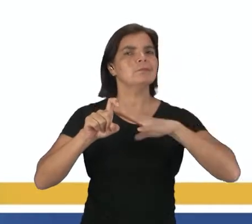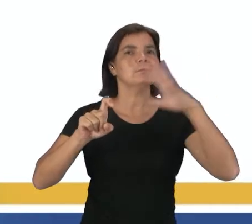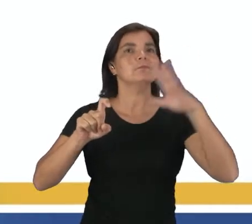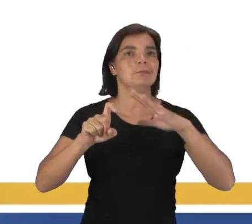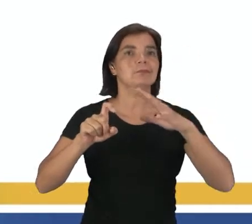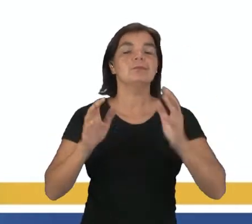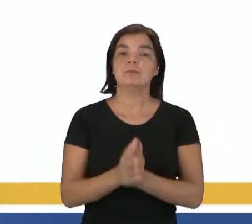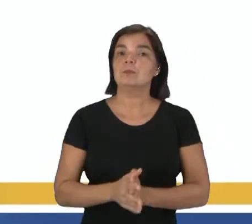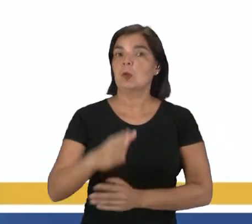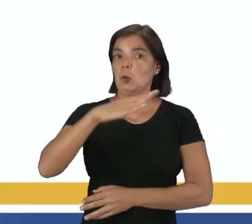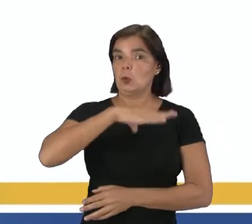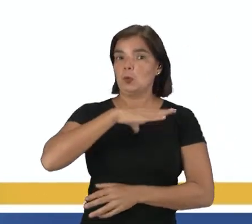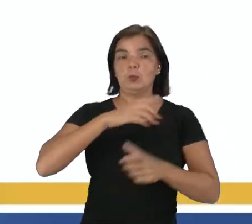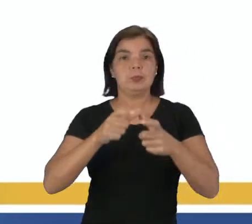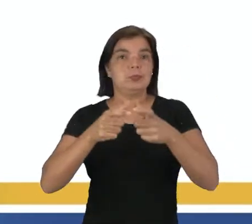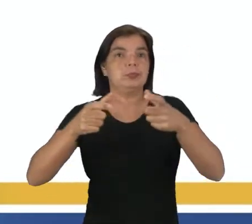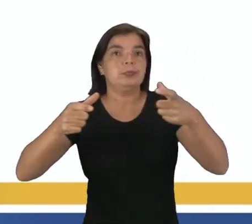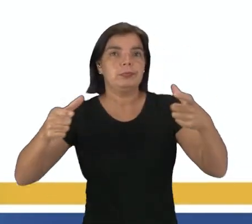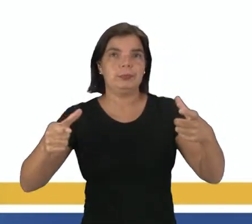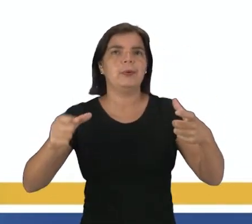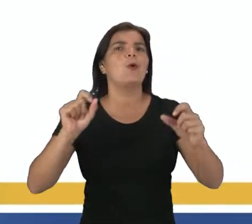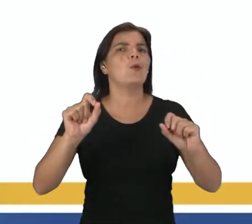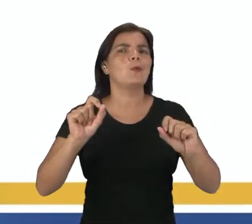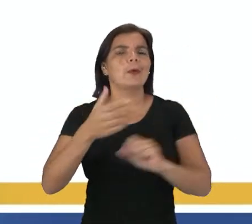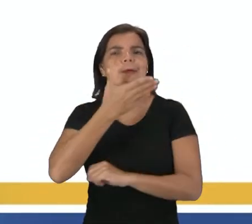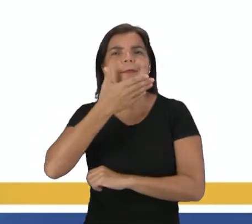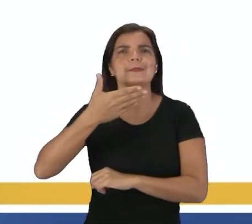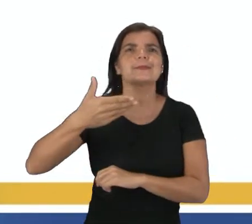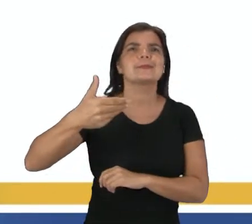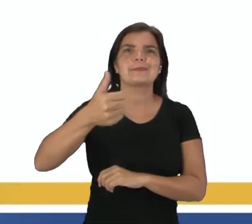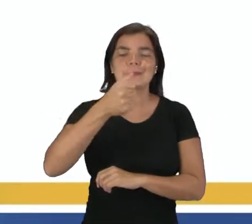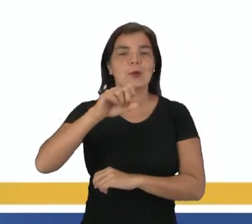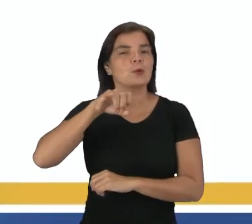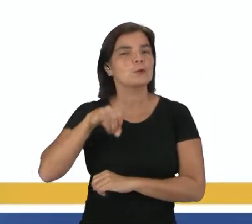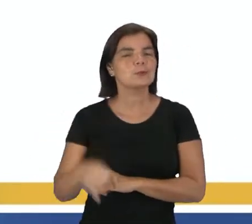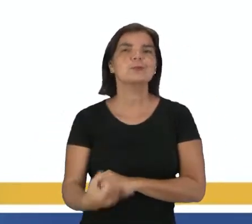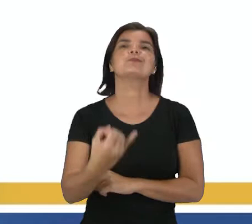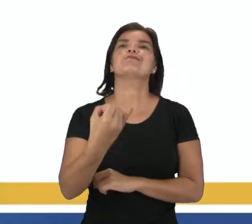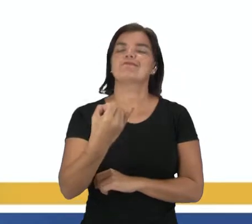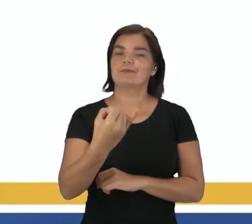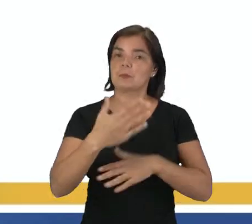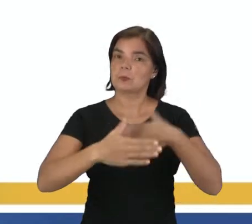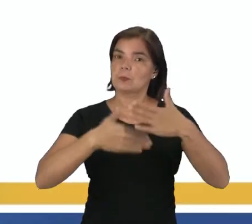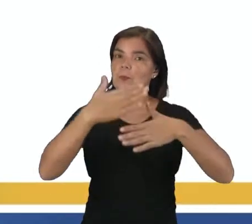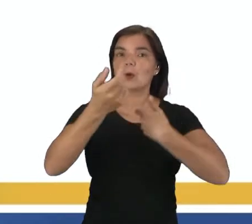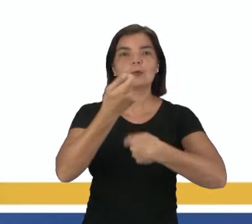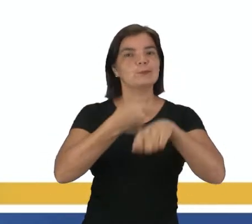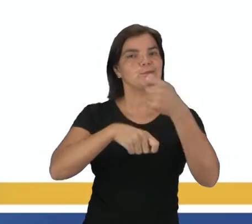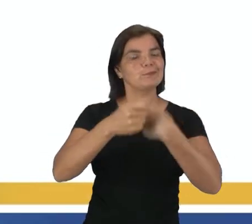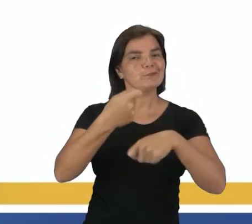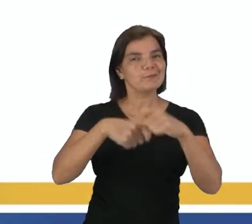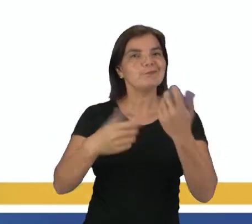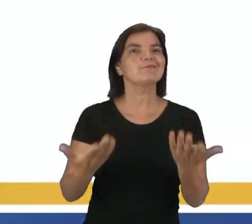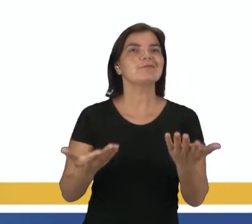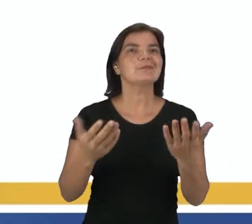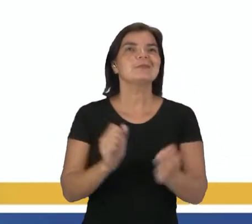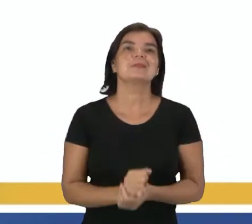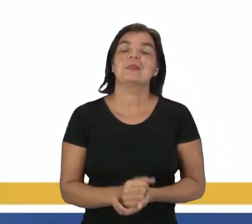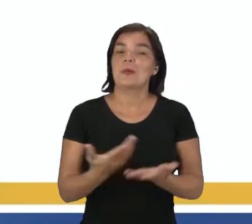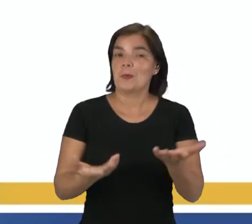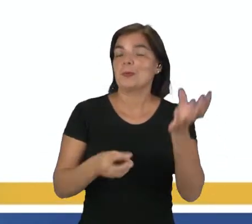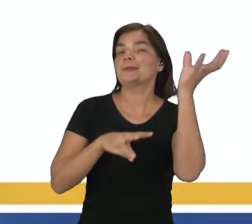de que os grandes centros urbanos fornecem as melhores oportunidades de crescimento socioeconômico